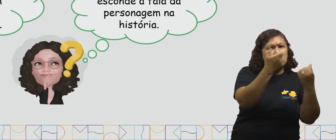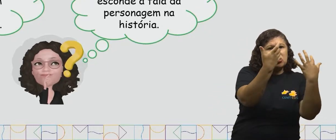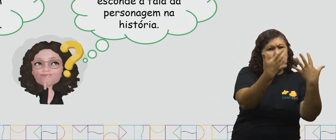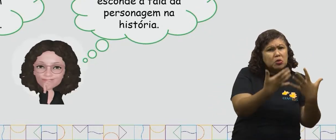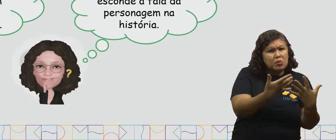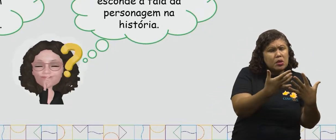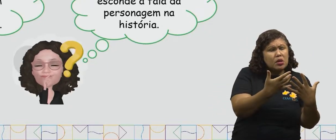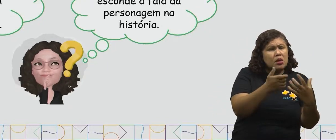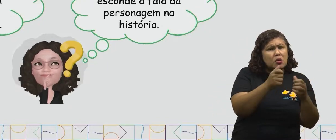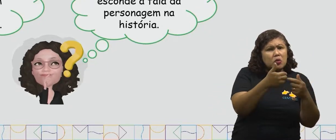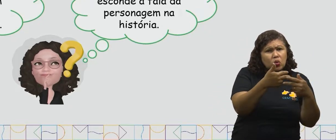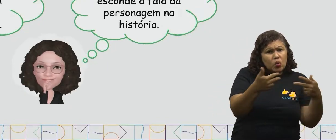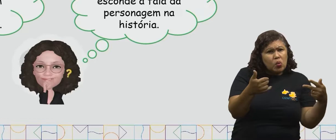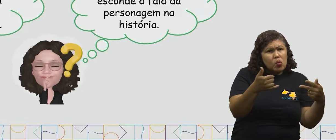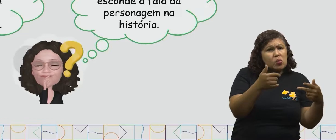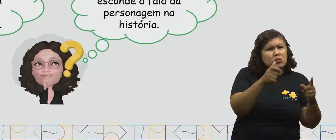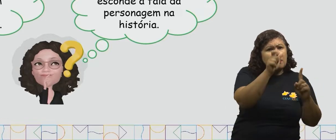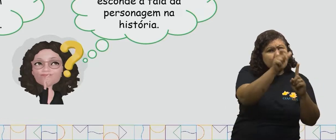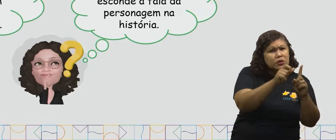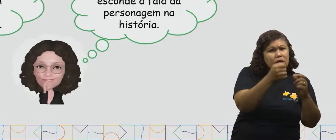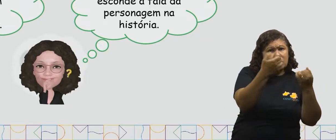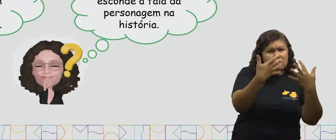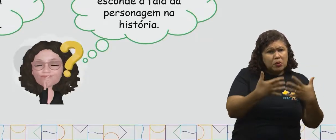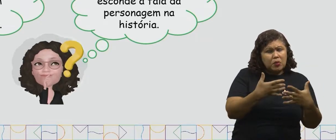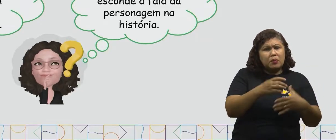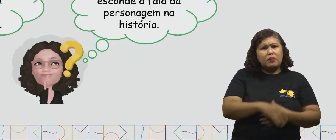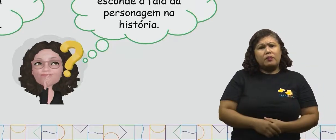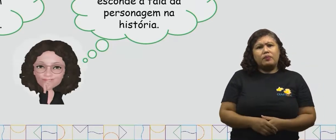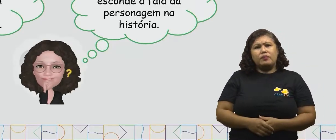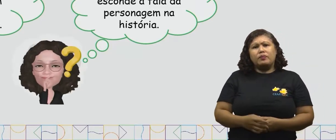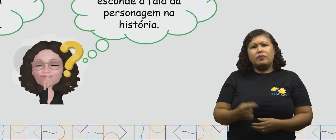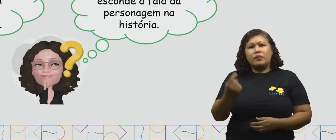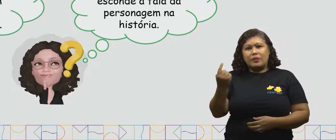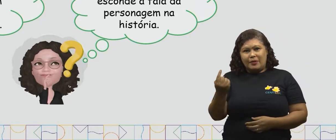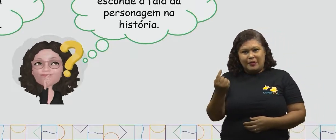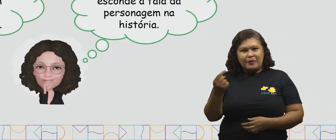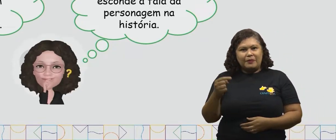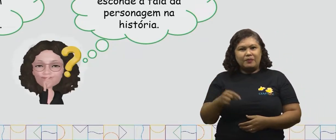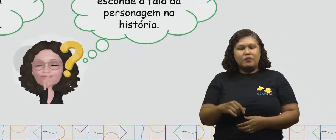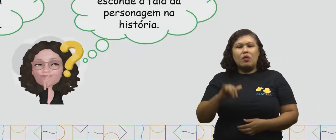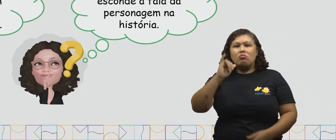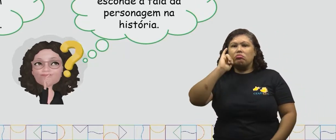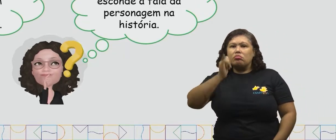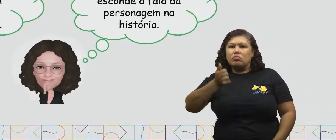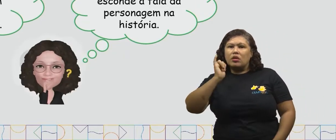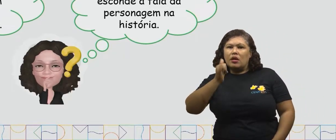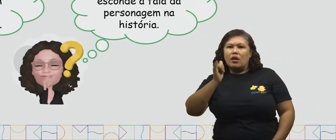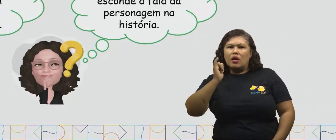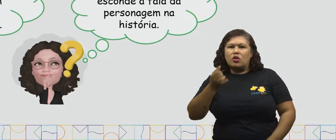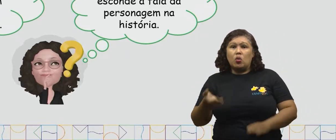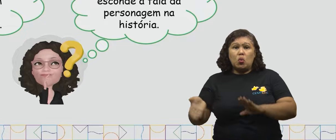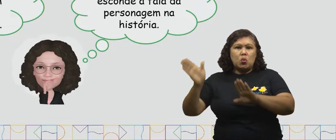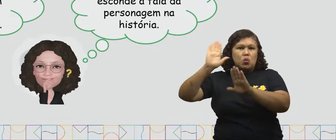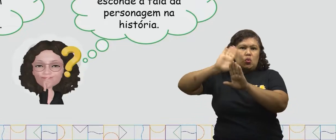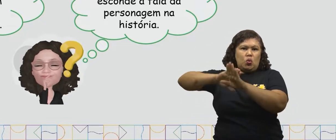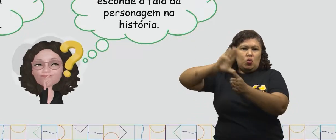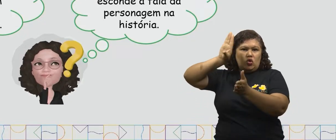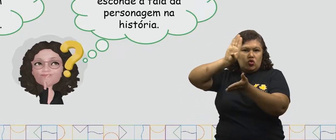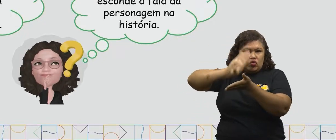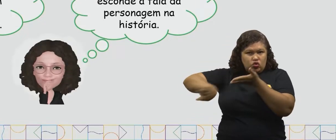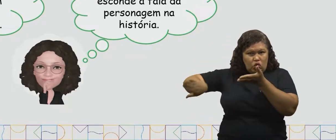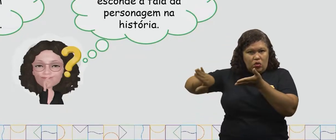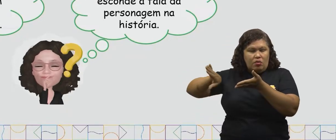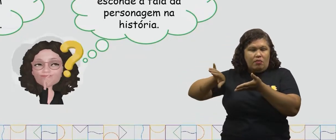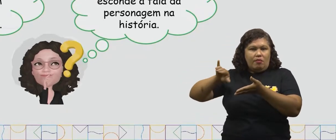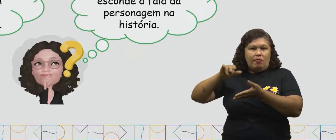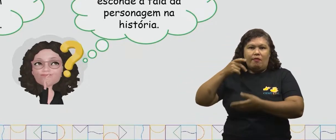que a personagem disse com suas próprias palavras. A segunda opção diz assim: o narrador esconde a fala da personagem